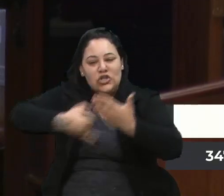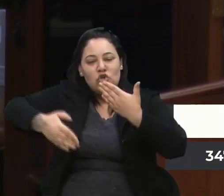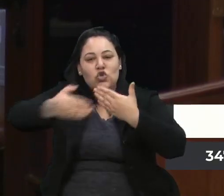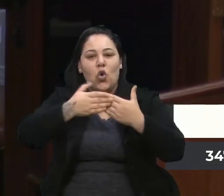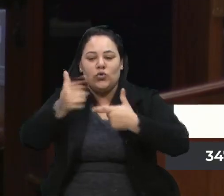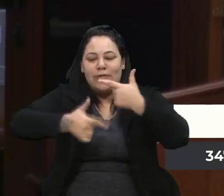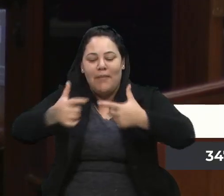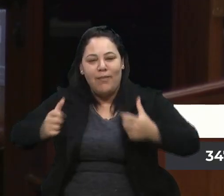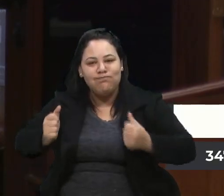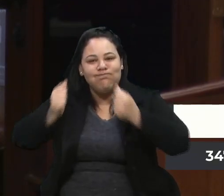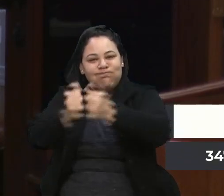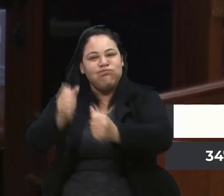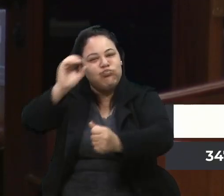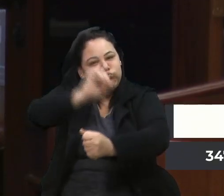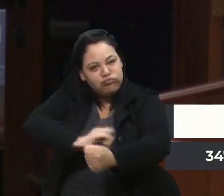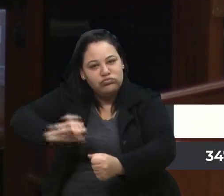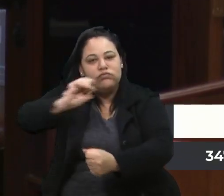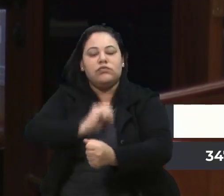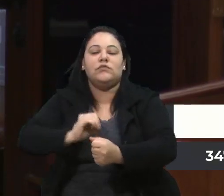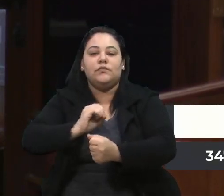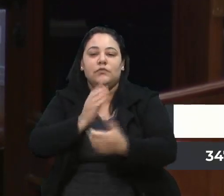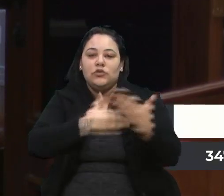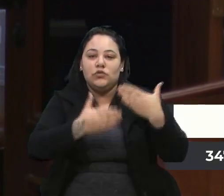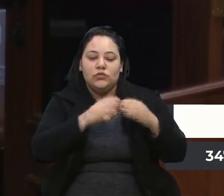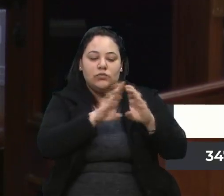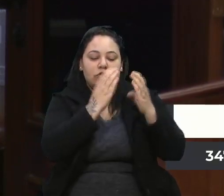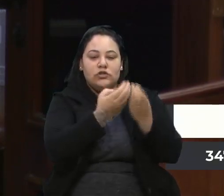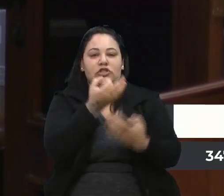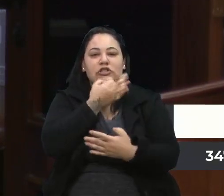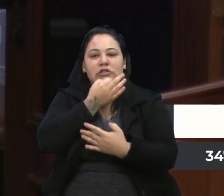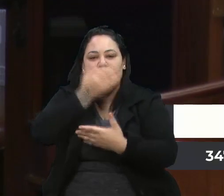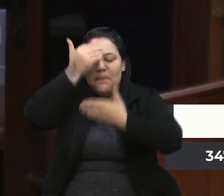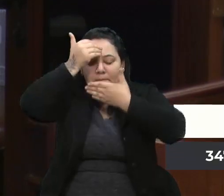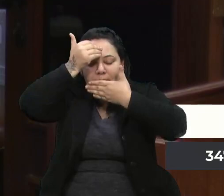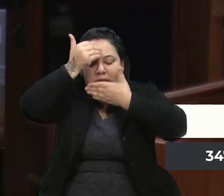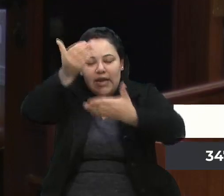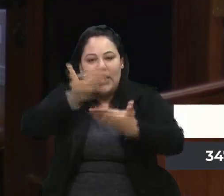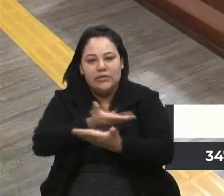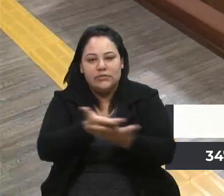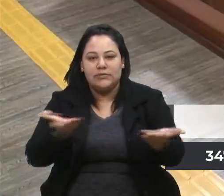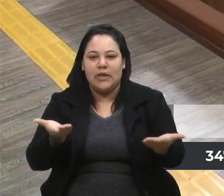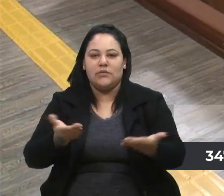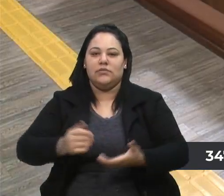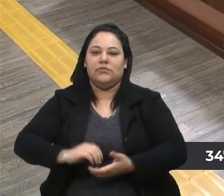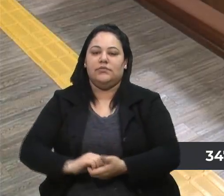a todos os senhores parlamentares e a toda a comunidade de Caxias. Muito obrigado pelo espaço que foi destinado ao batalhão.